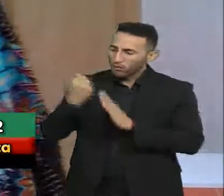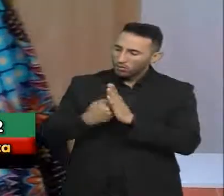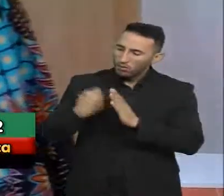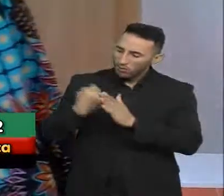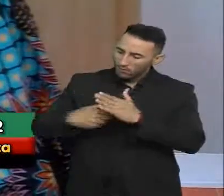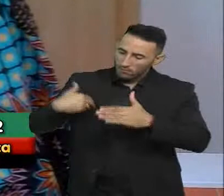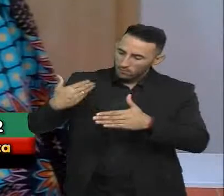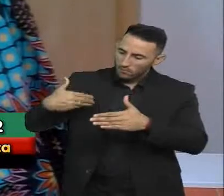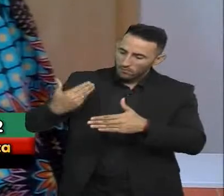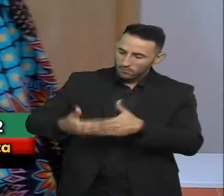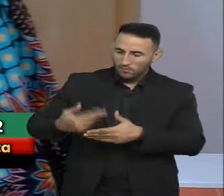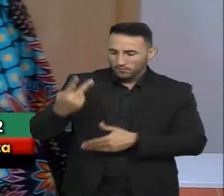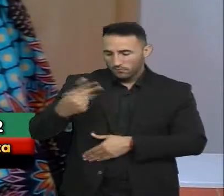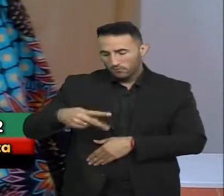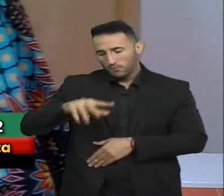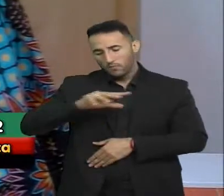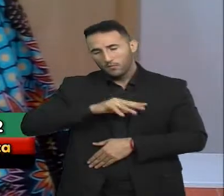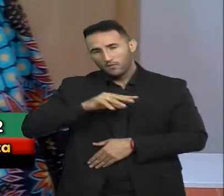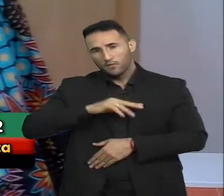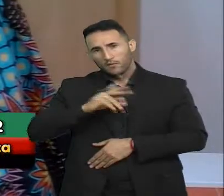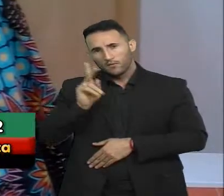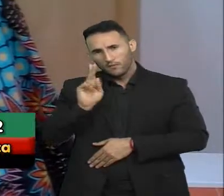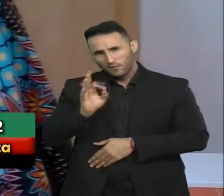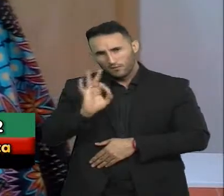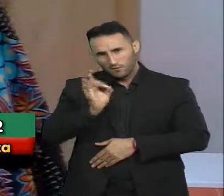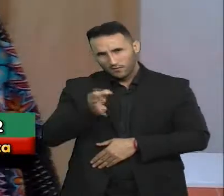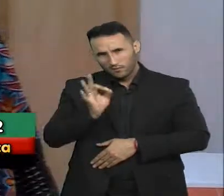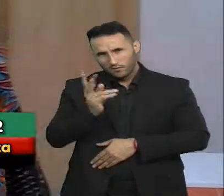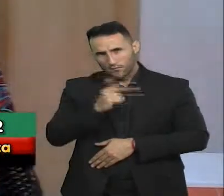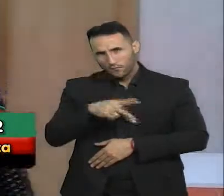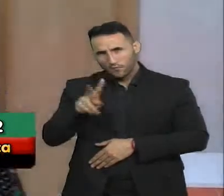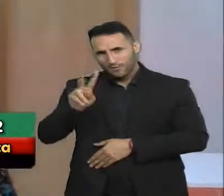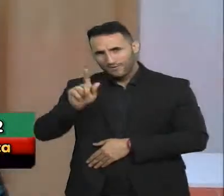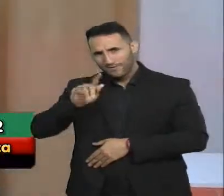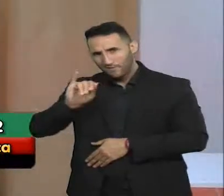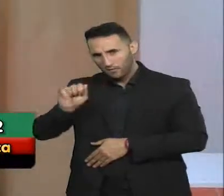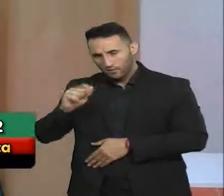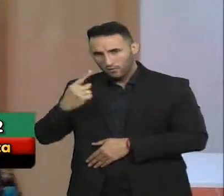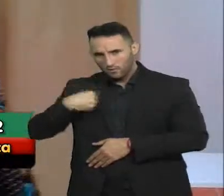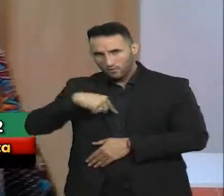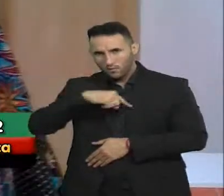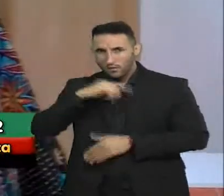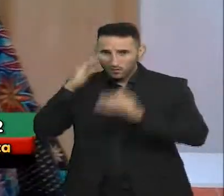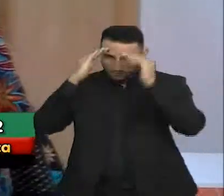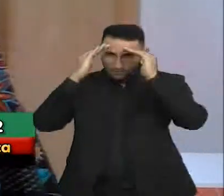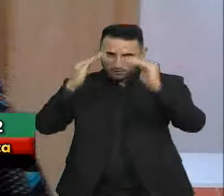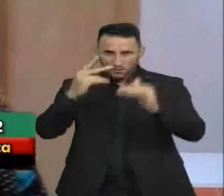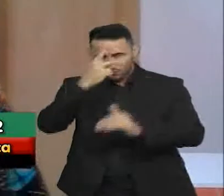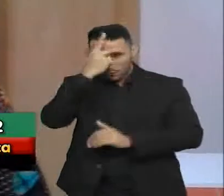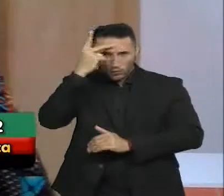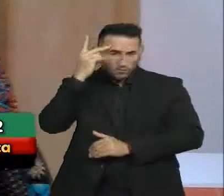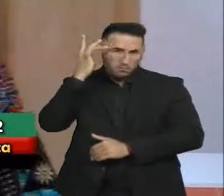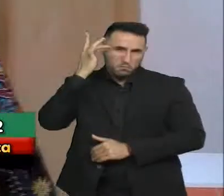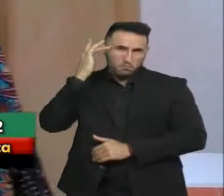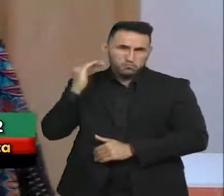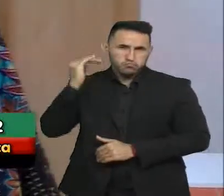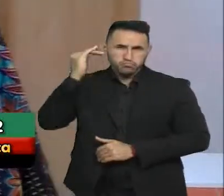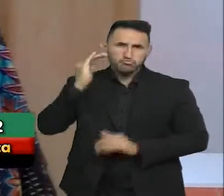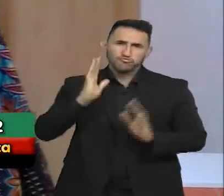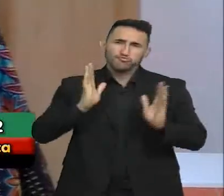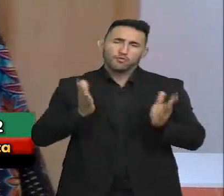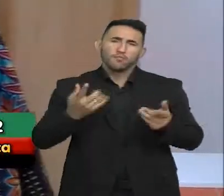nosso município aqui, professora Vânia. Né? Então, a gente respeita aos mais velhos. E eu me sinto